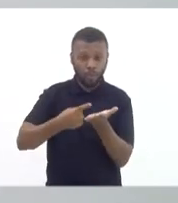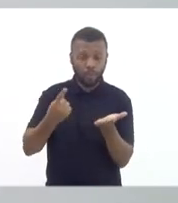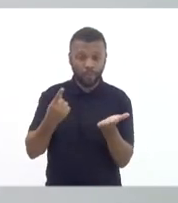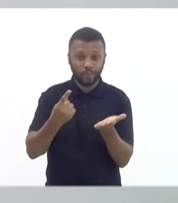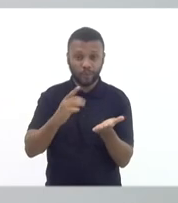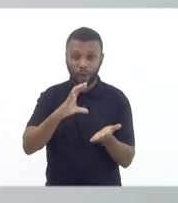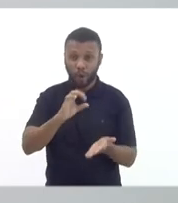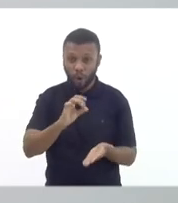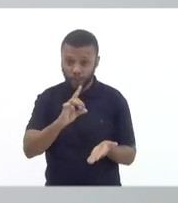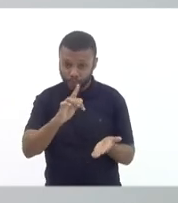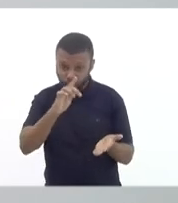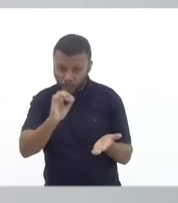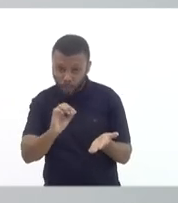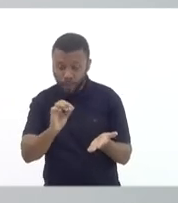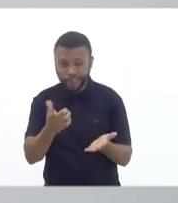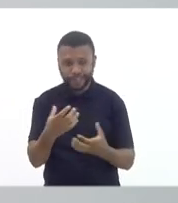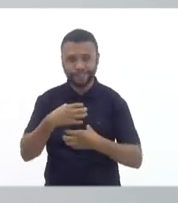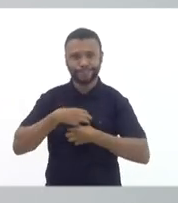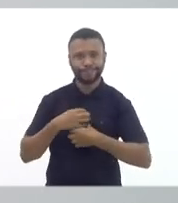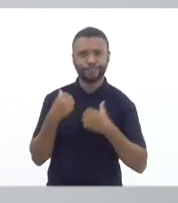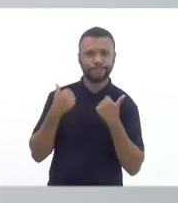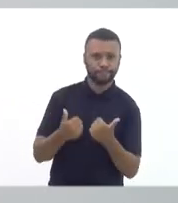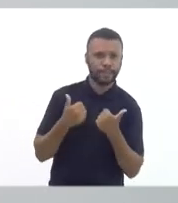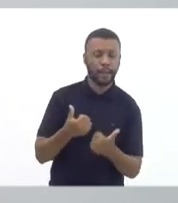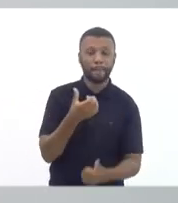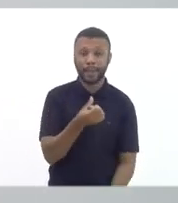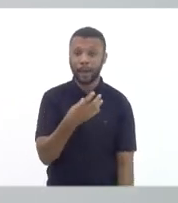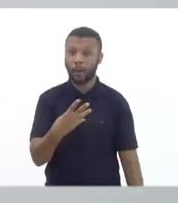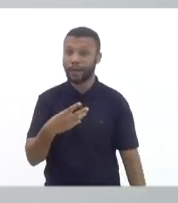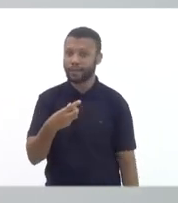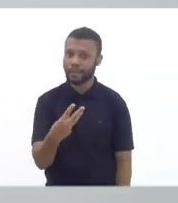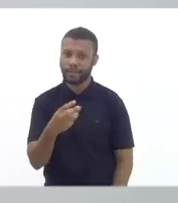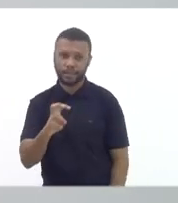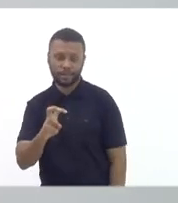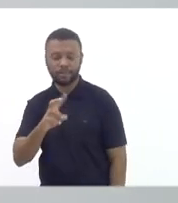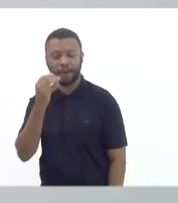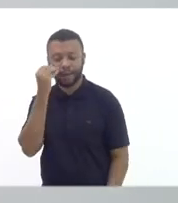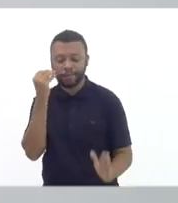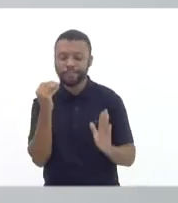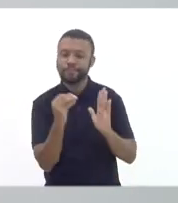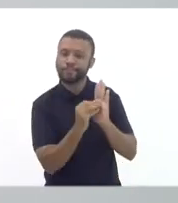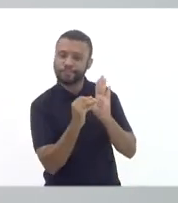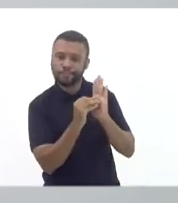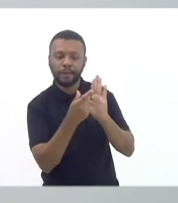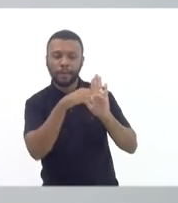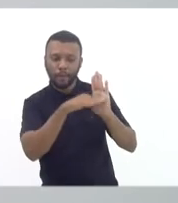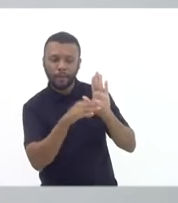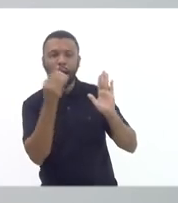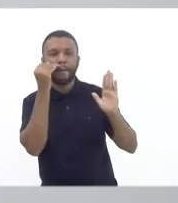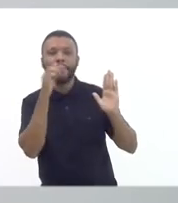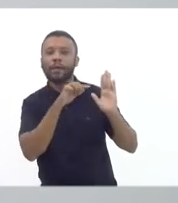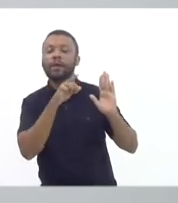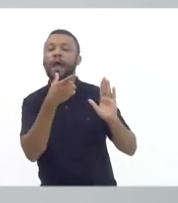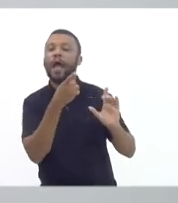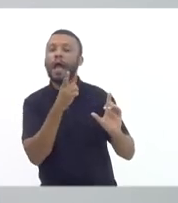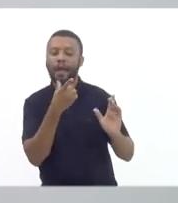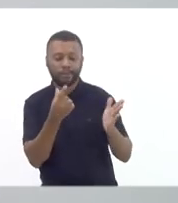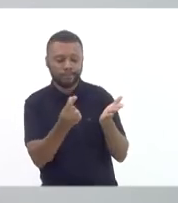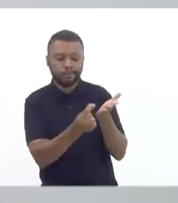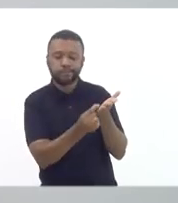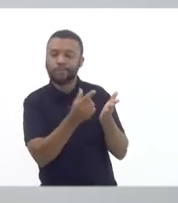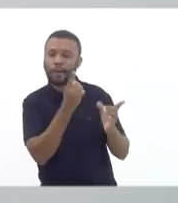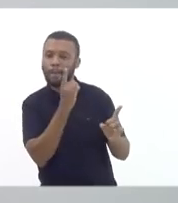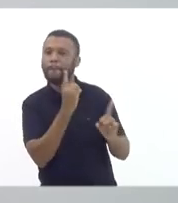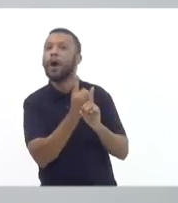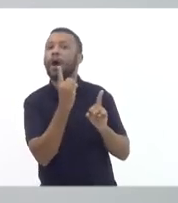Bem-Estar Animal do Rio de Janeiro, a 6435, ela já prevê a identificação. Agora, nós temos que ampliar